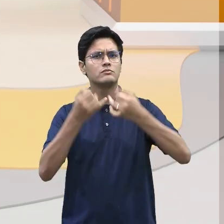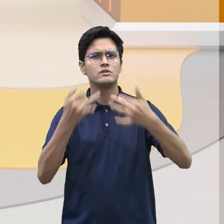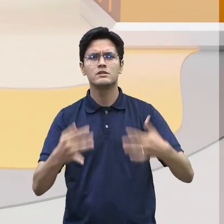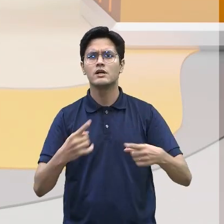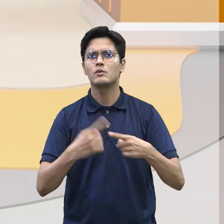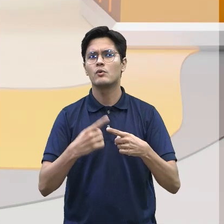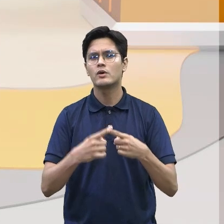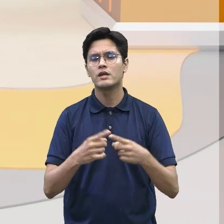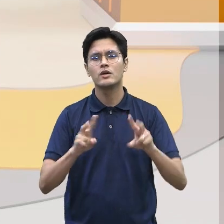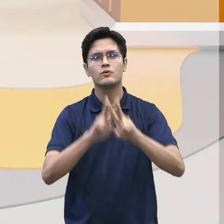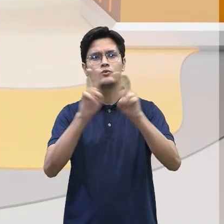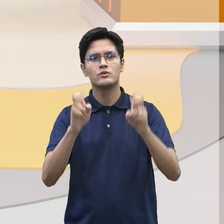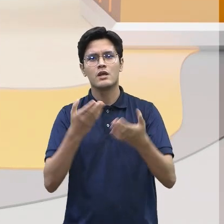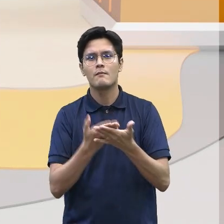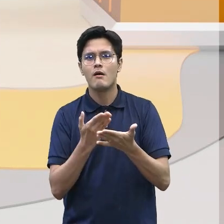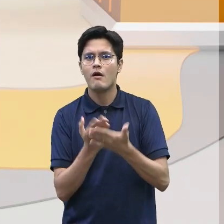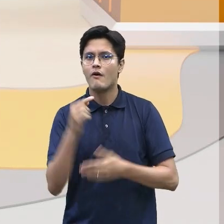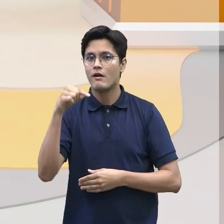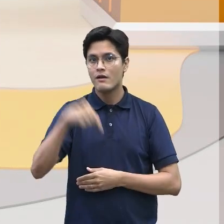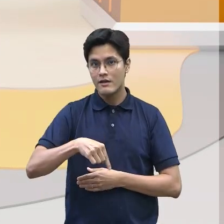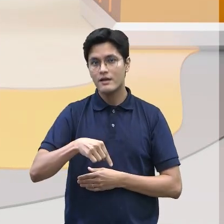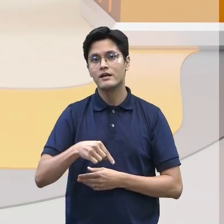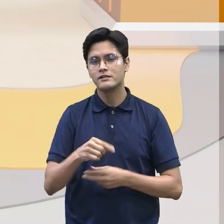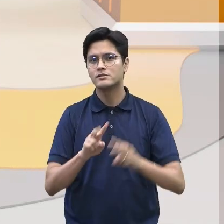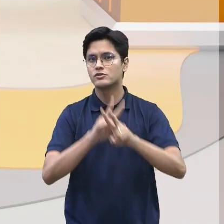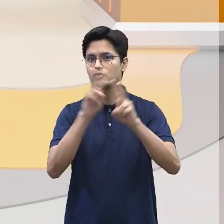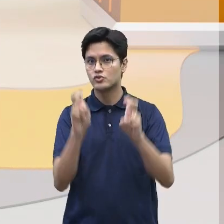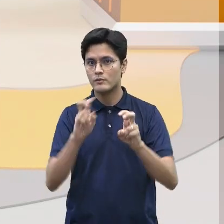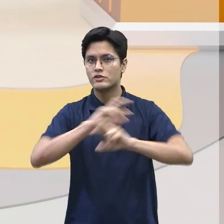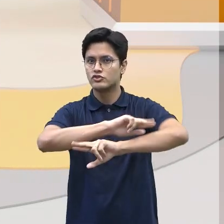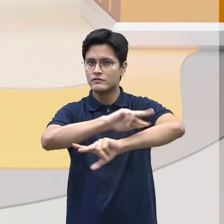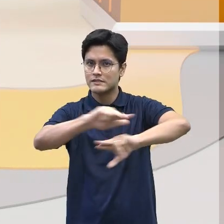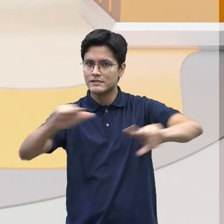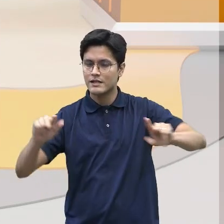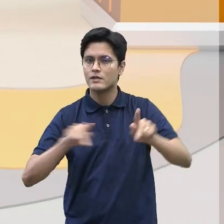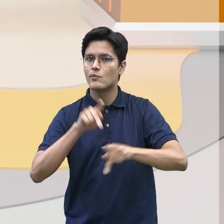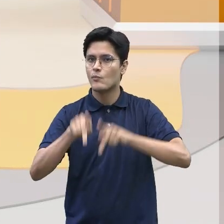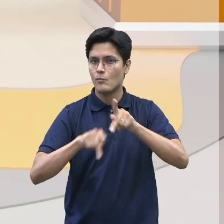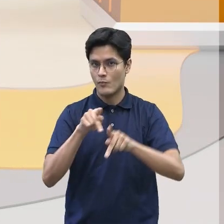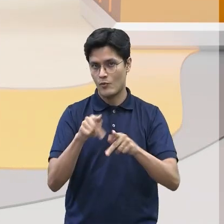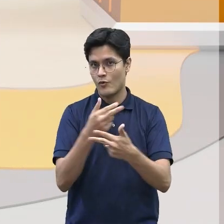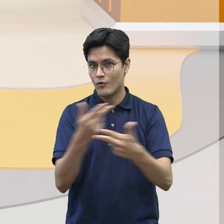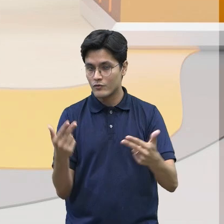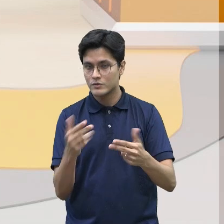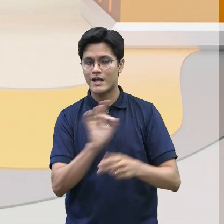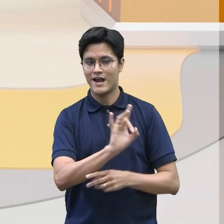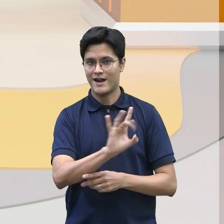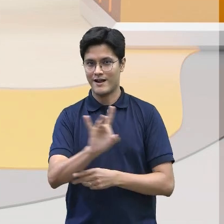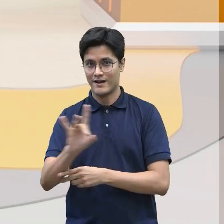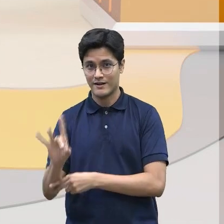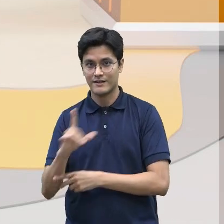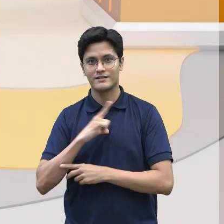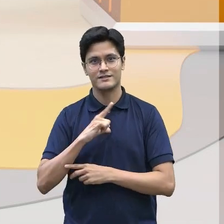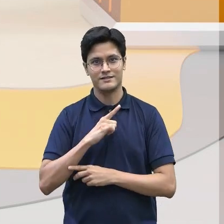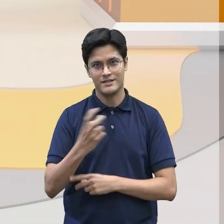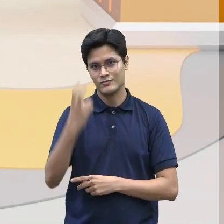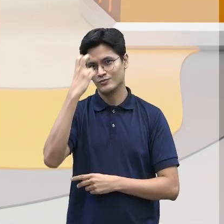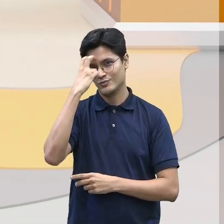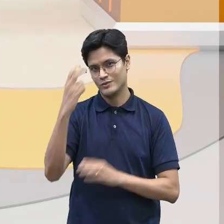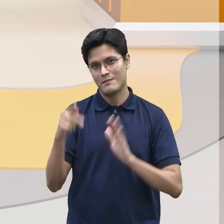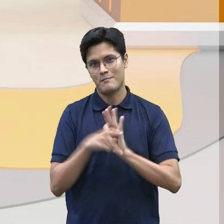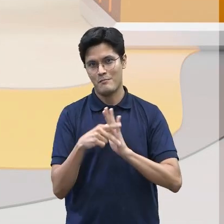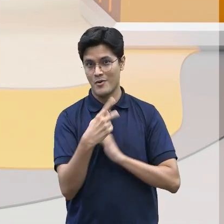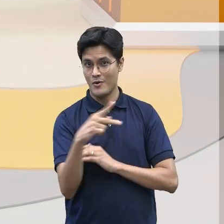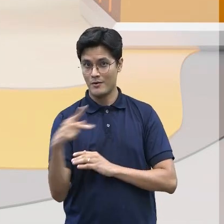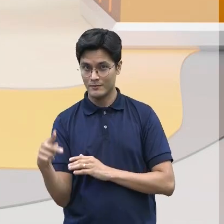a diversidade dos povos e cada povo possui uma cultura, possui características